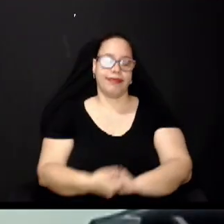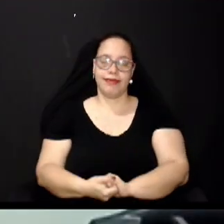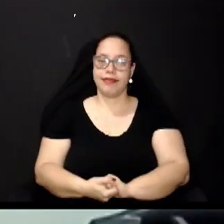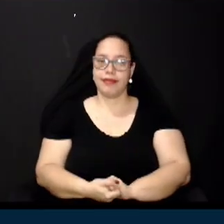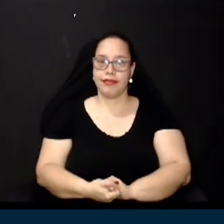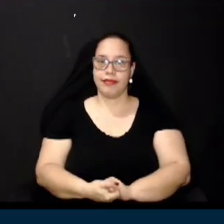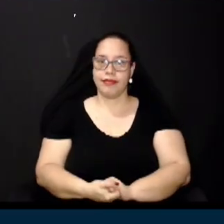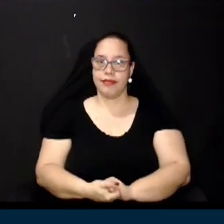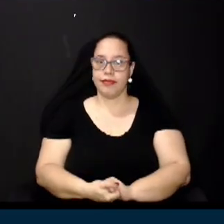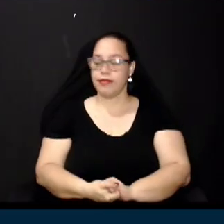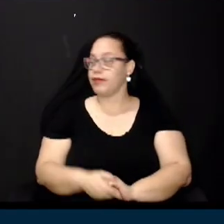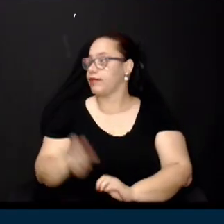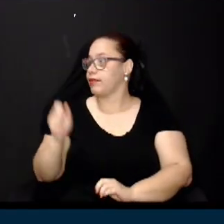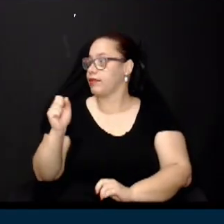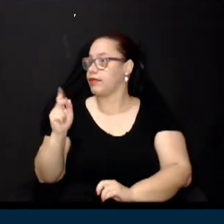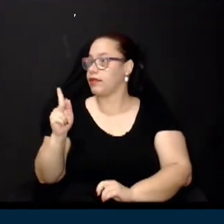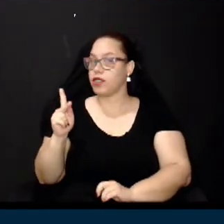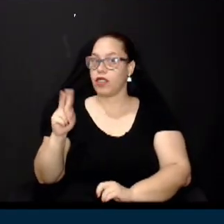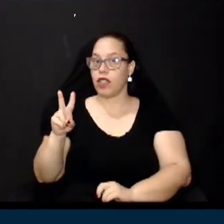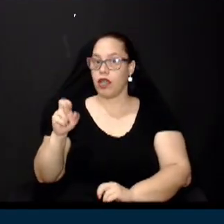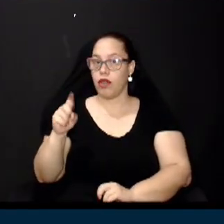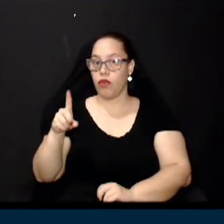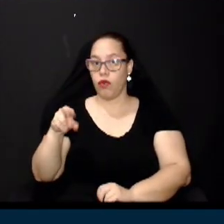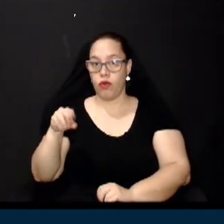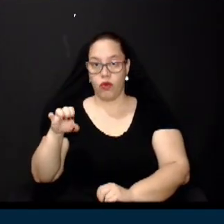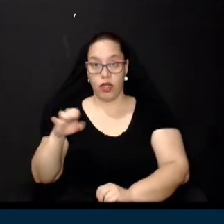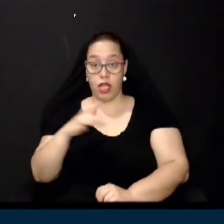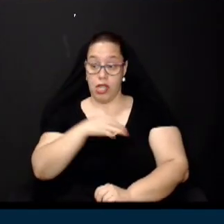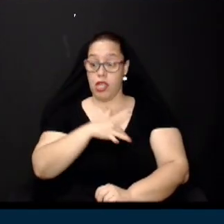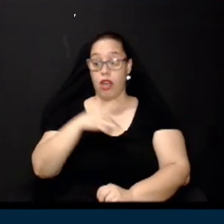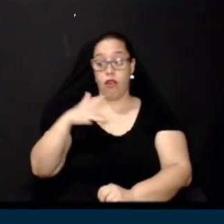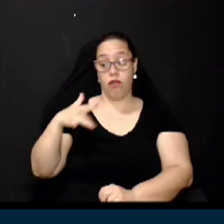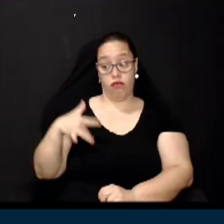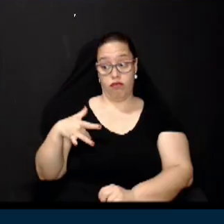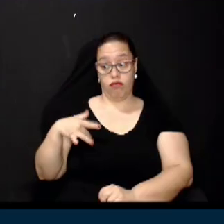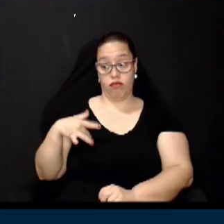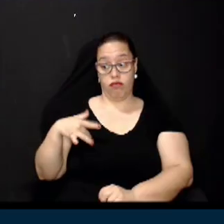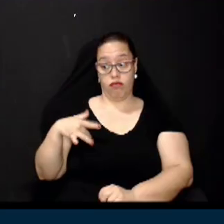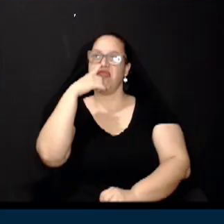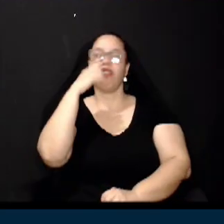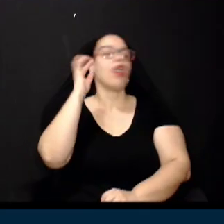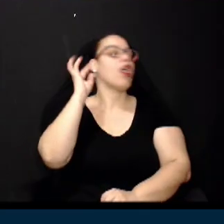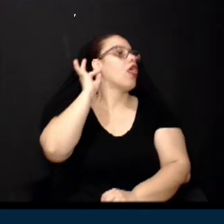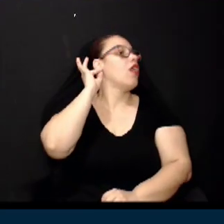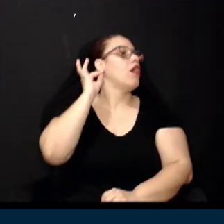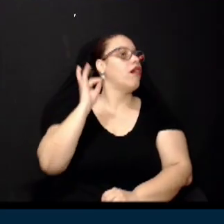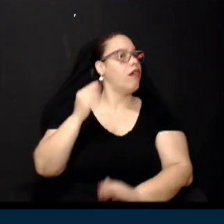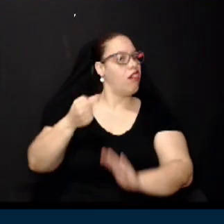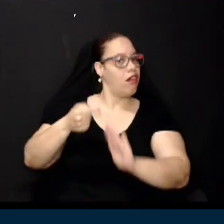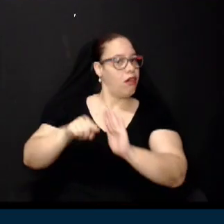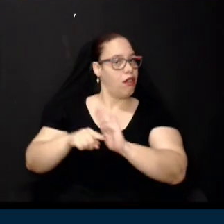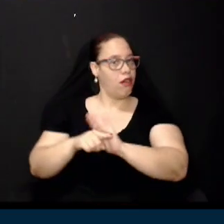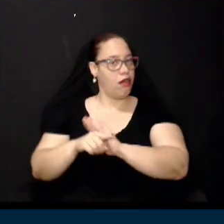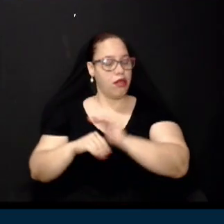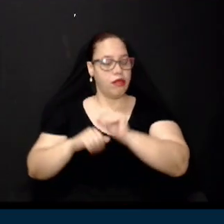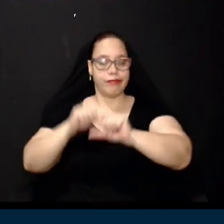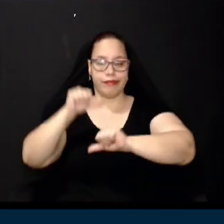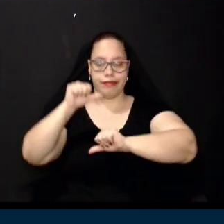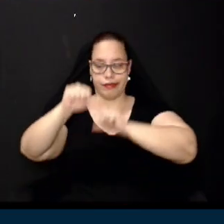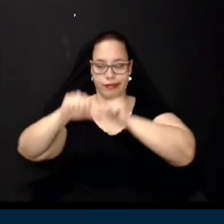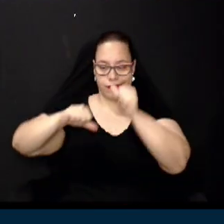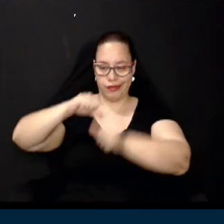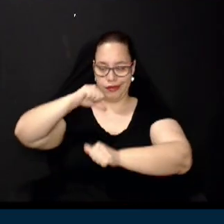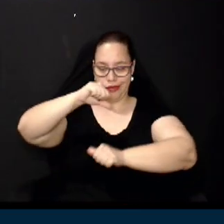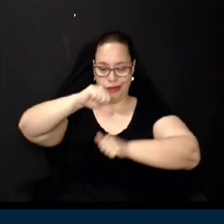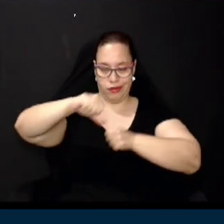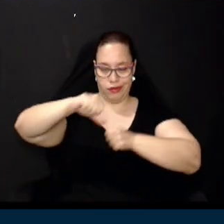O que é uma vaidade saudável, né? De um gesto profundo de reconstrução emocional e